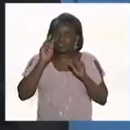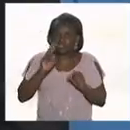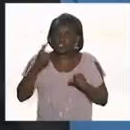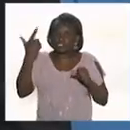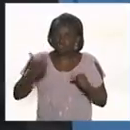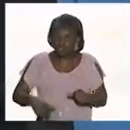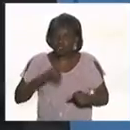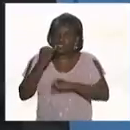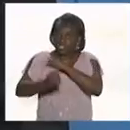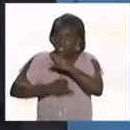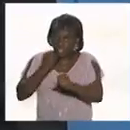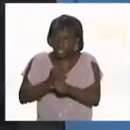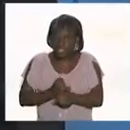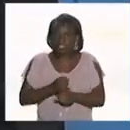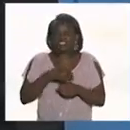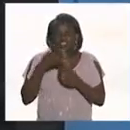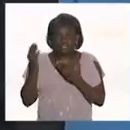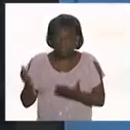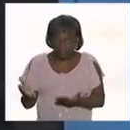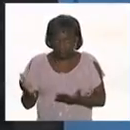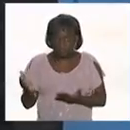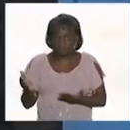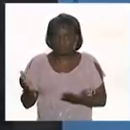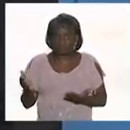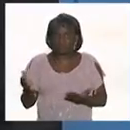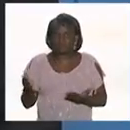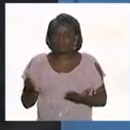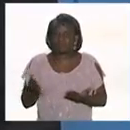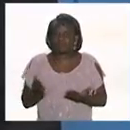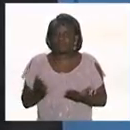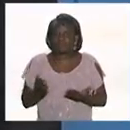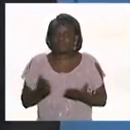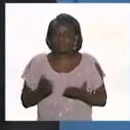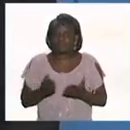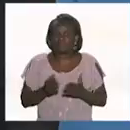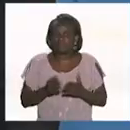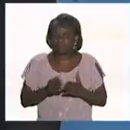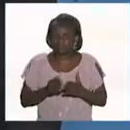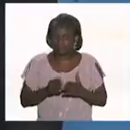pode acompanhar o programa pela internet no